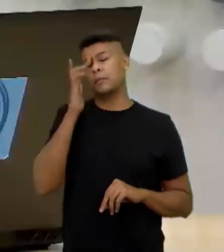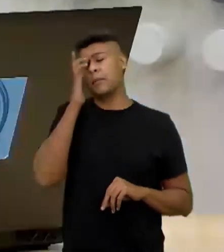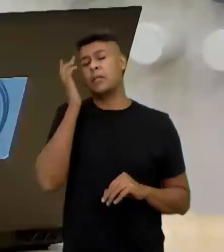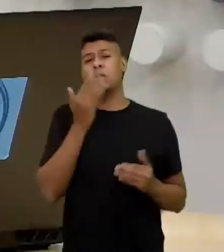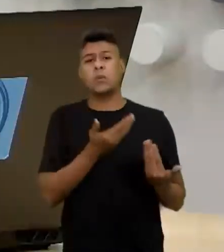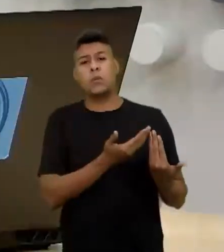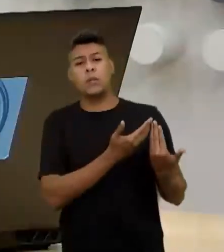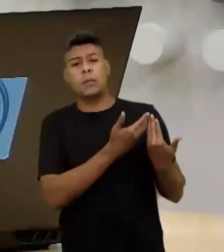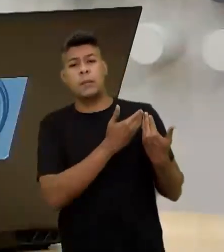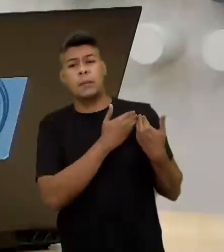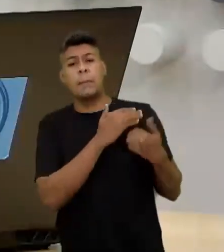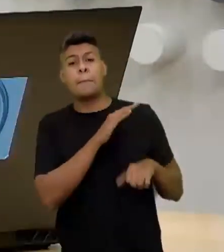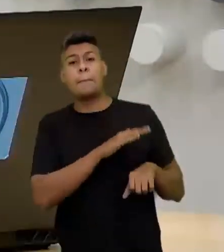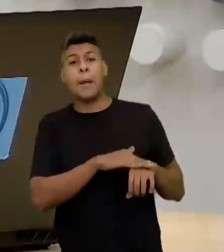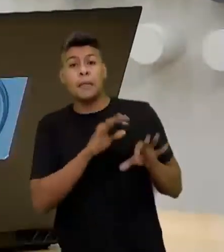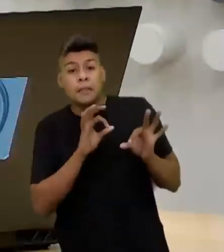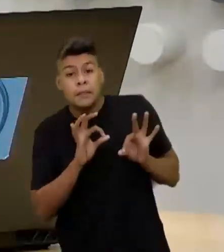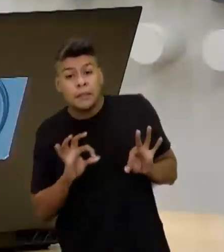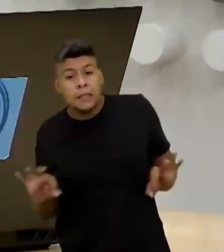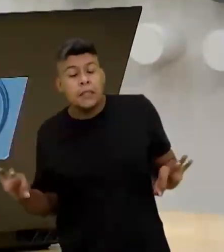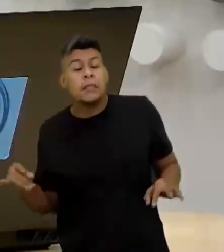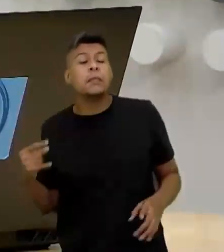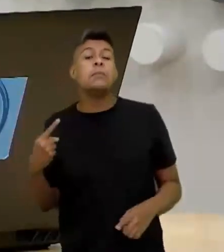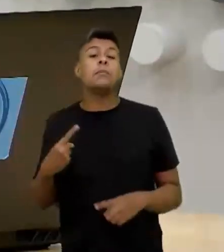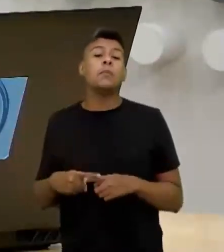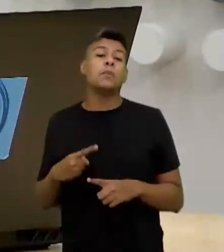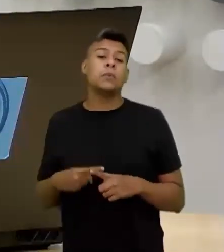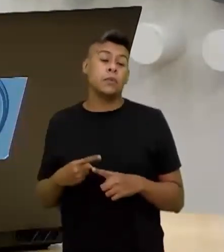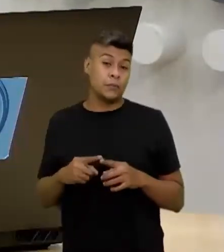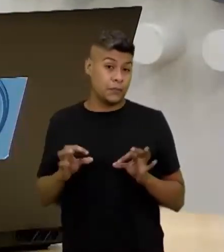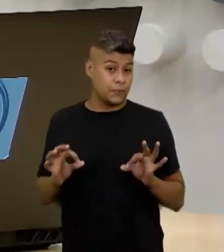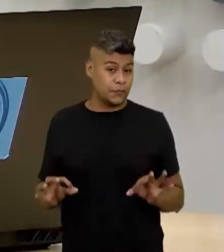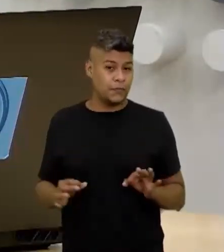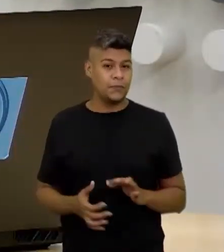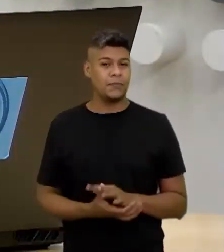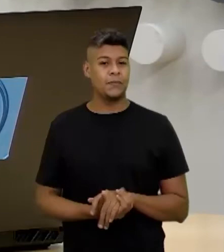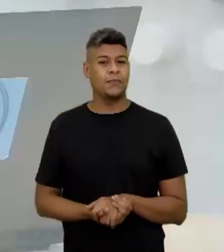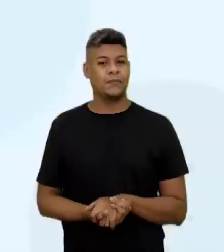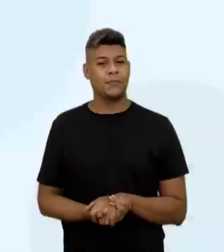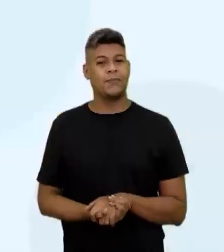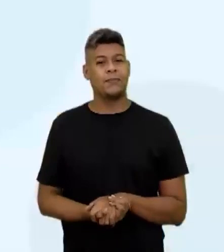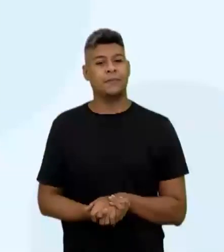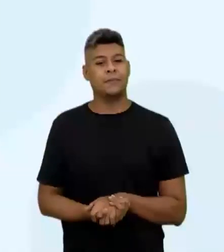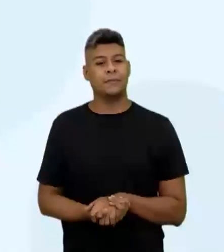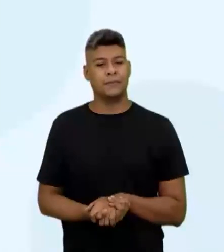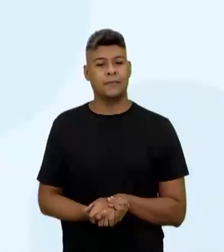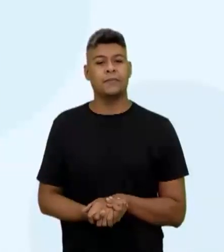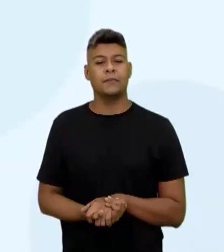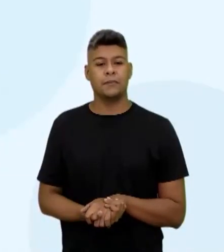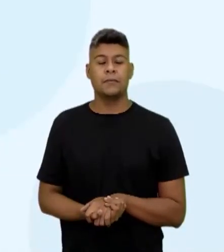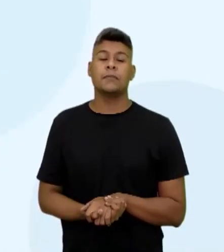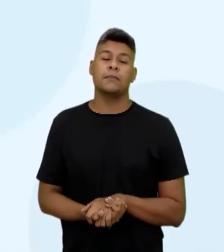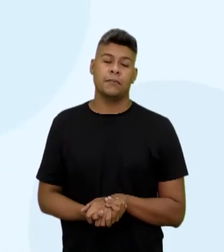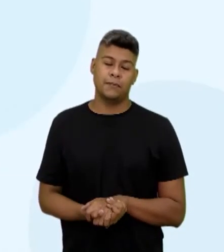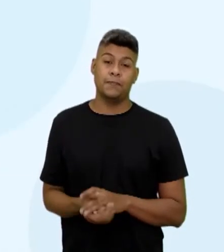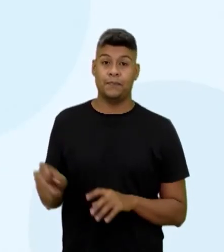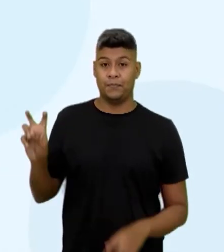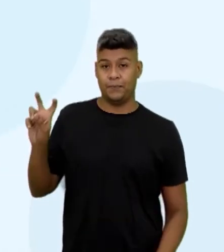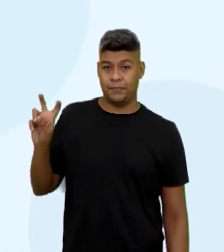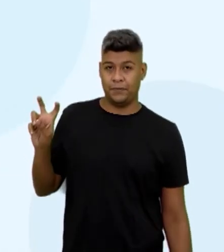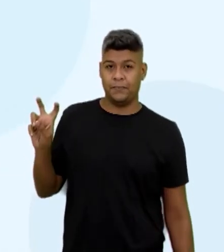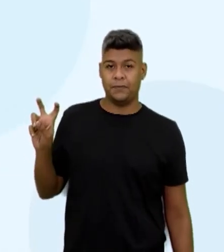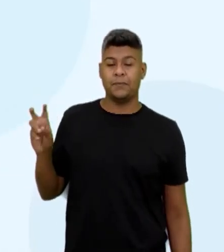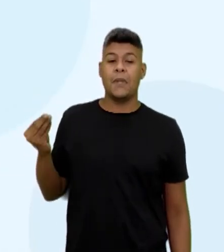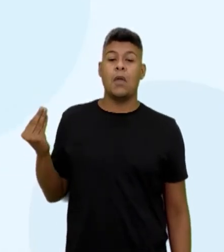pessoa considerada a mais apta para isso e por que tá certo e aí a questão número 5 que diz assim